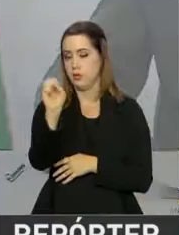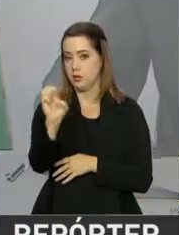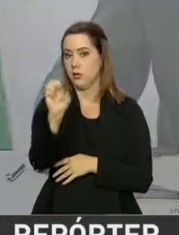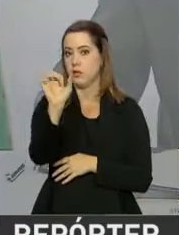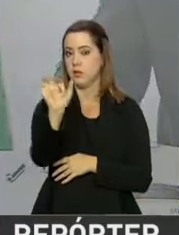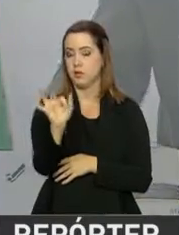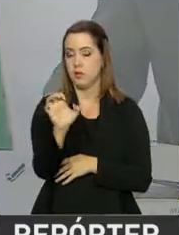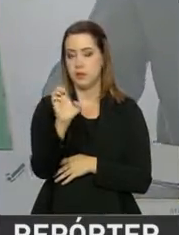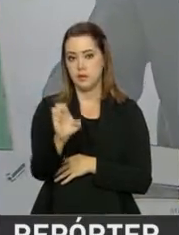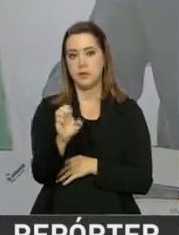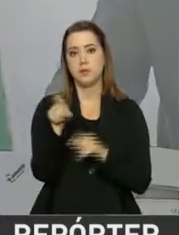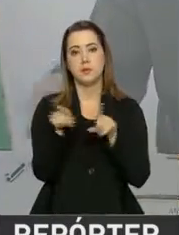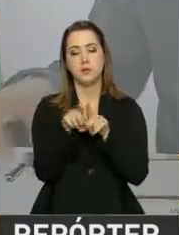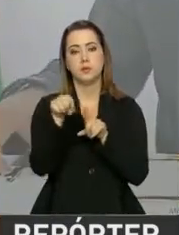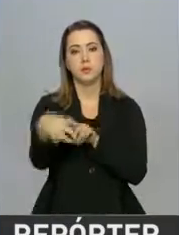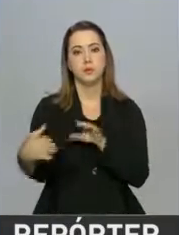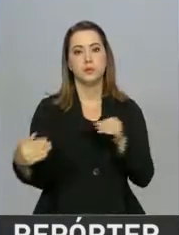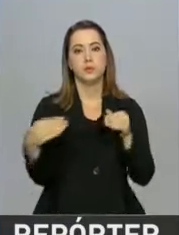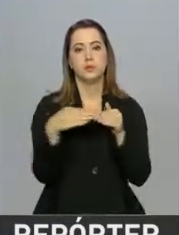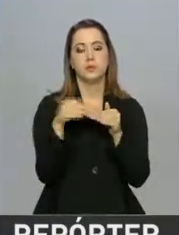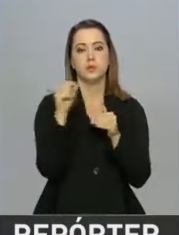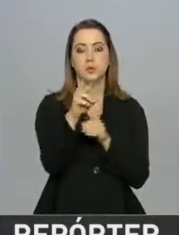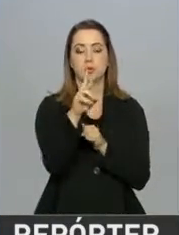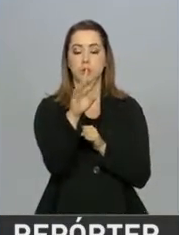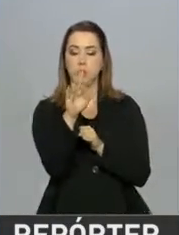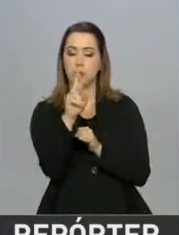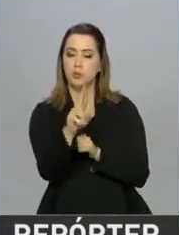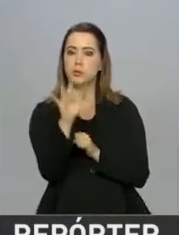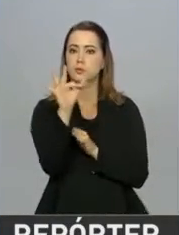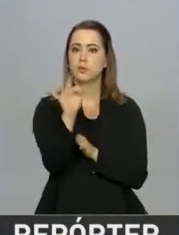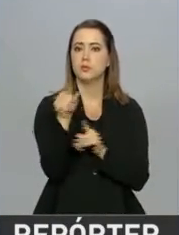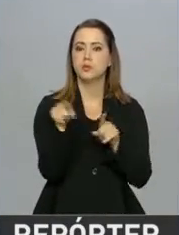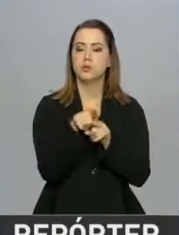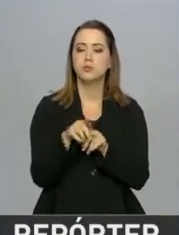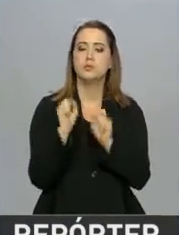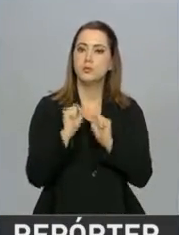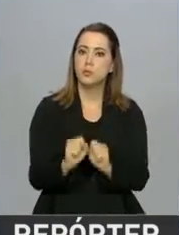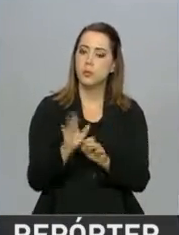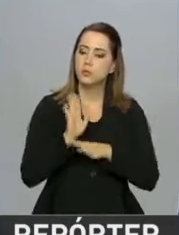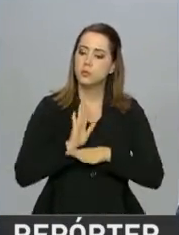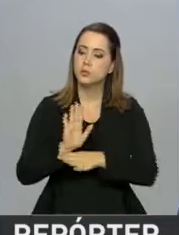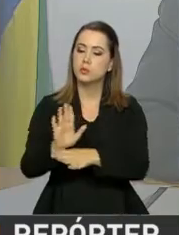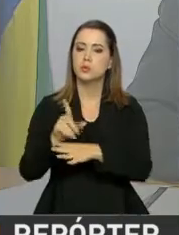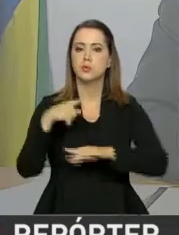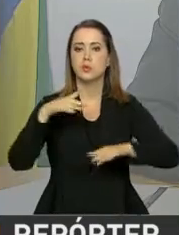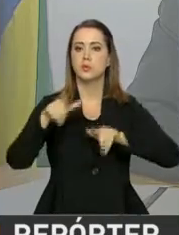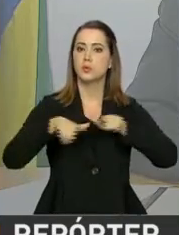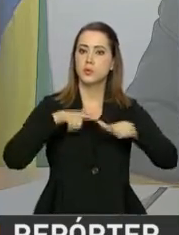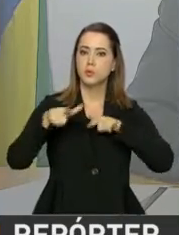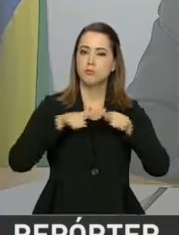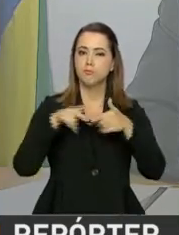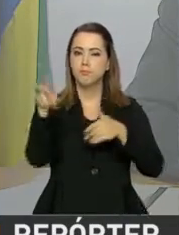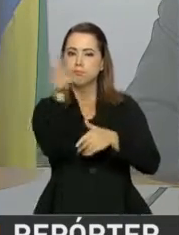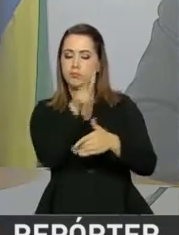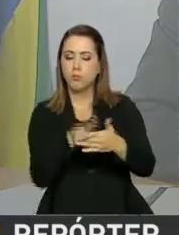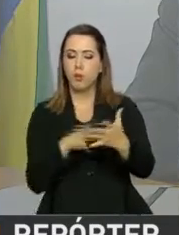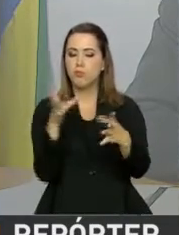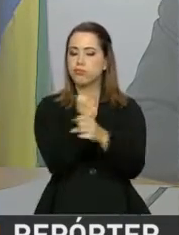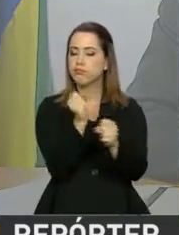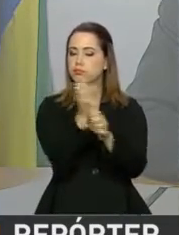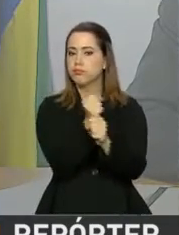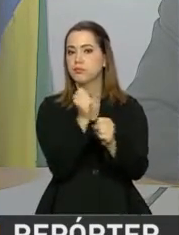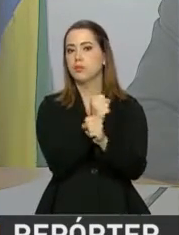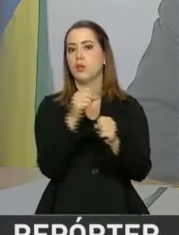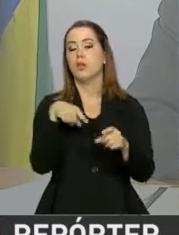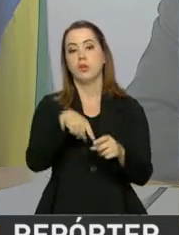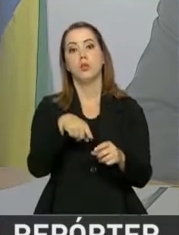da Receita Federal Jorge Rachid vai permitir o apoio da receita nas atividades de análise da prestação